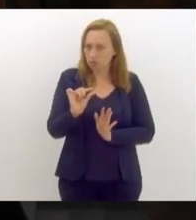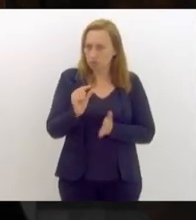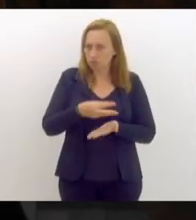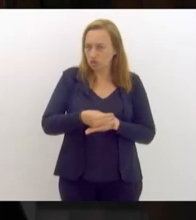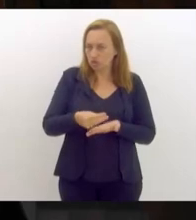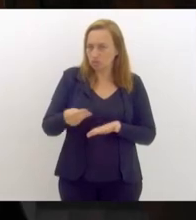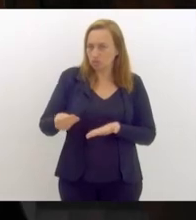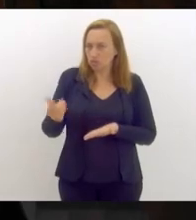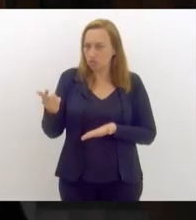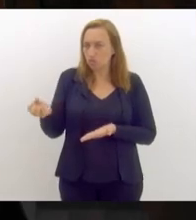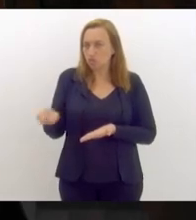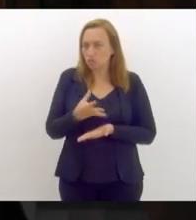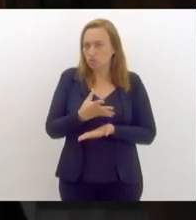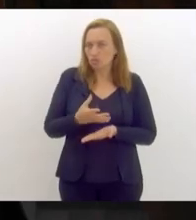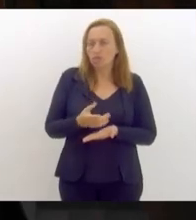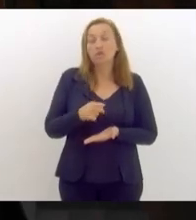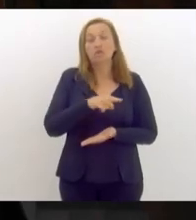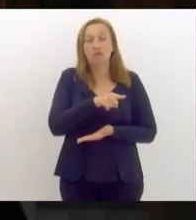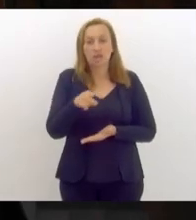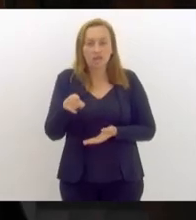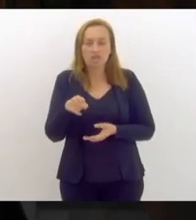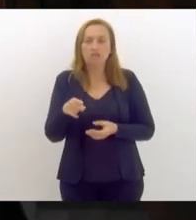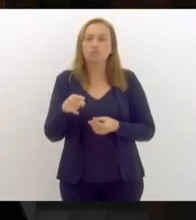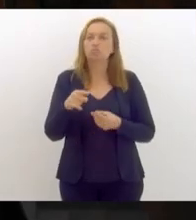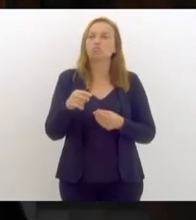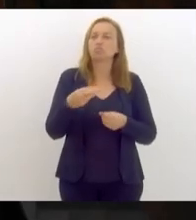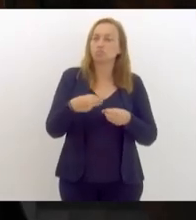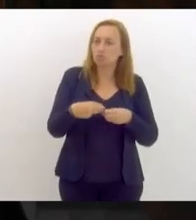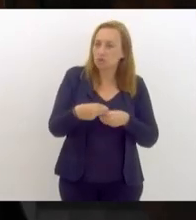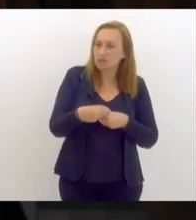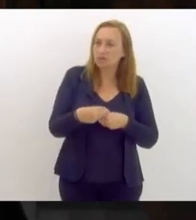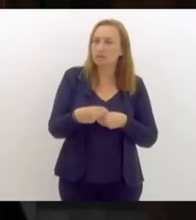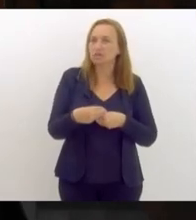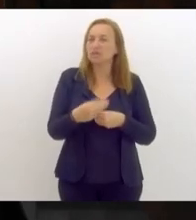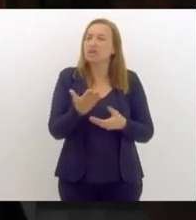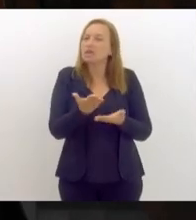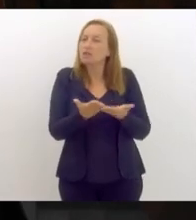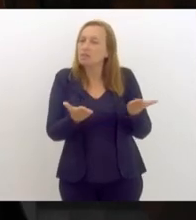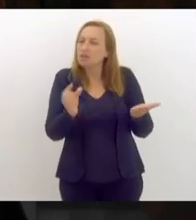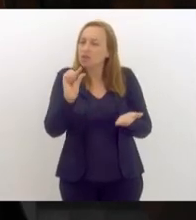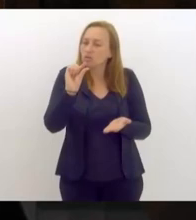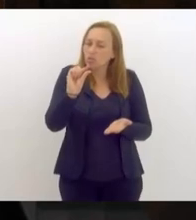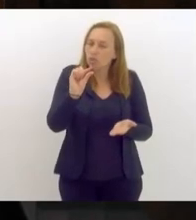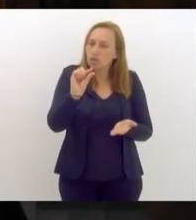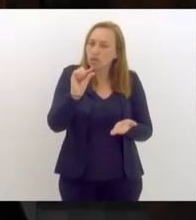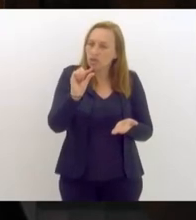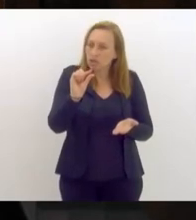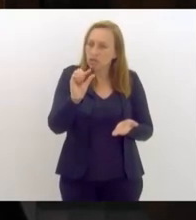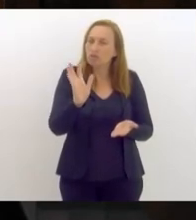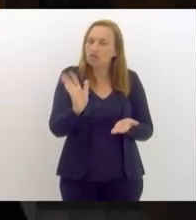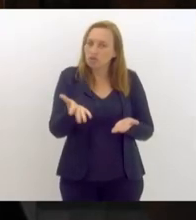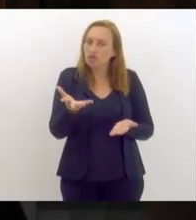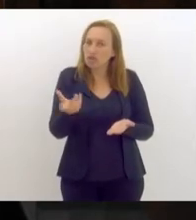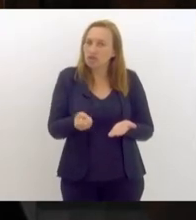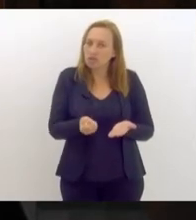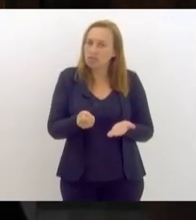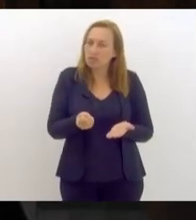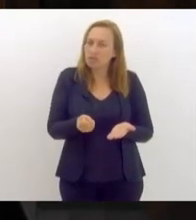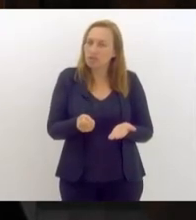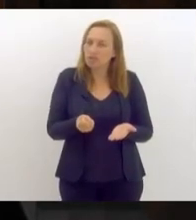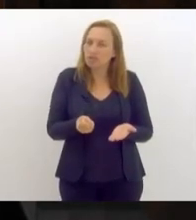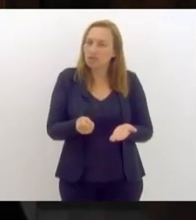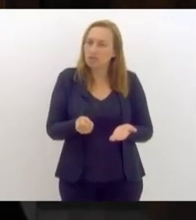e dentre esses municípios que perderam uma pequena parcela do que já recebiam